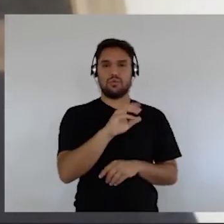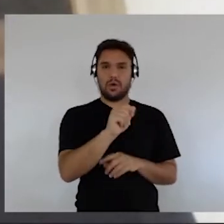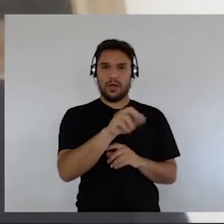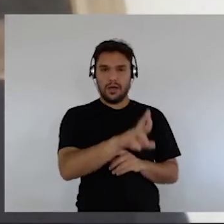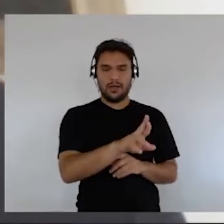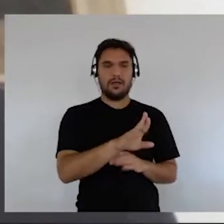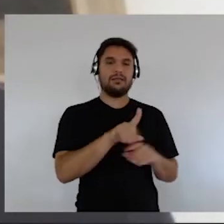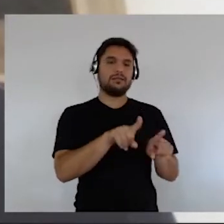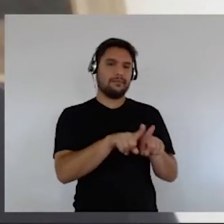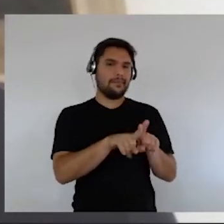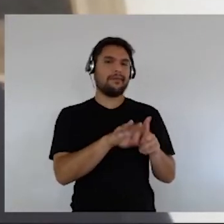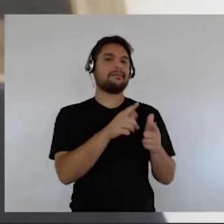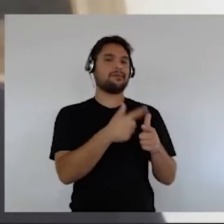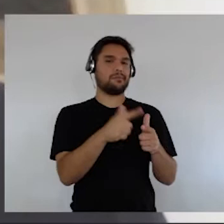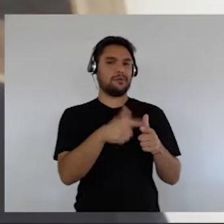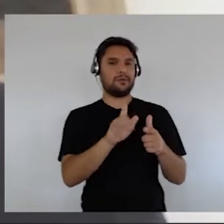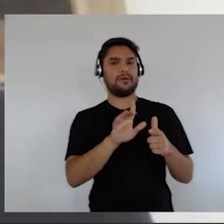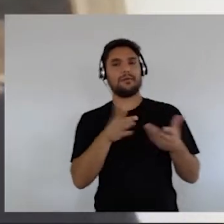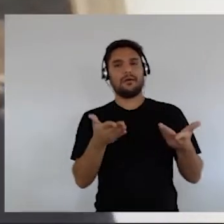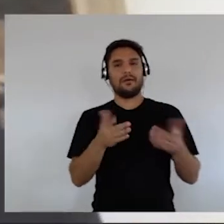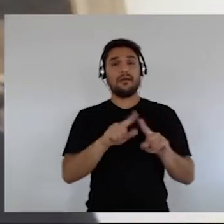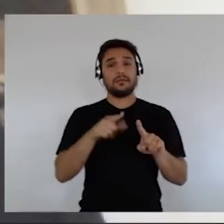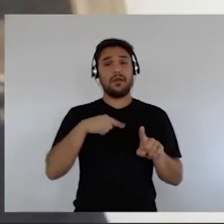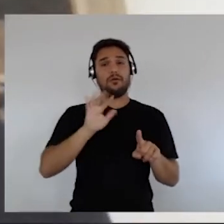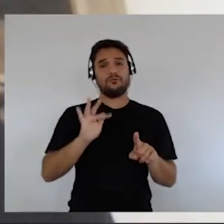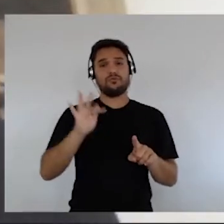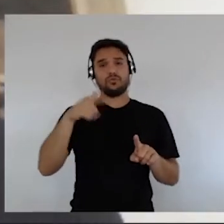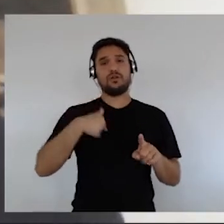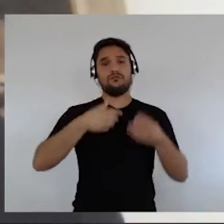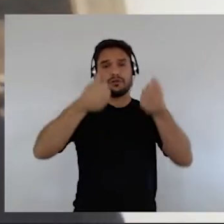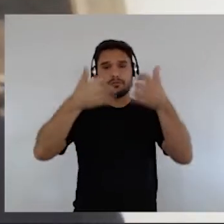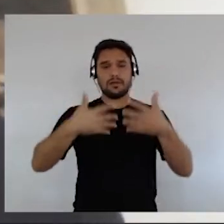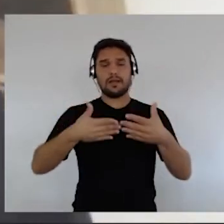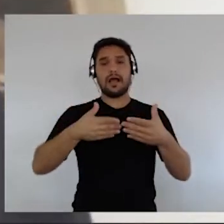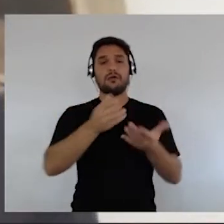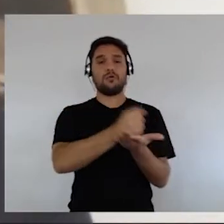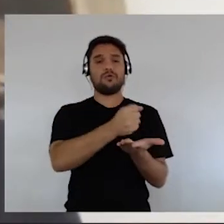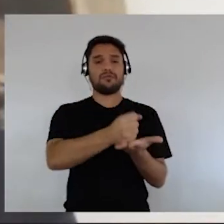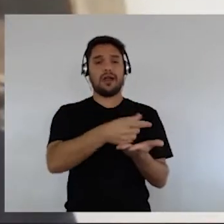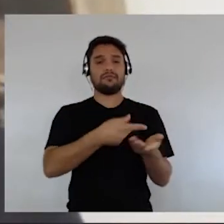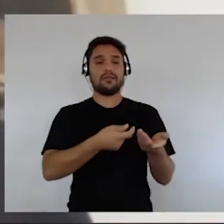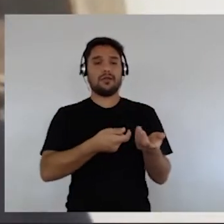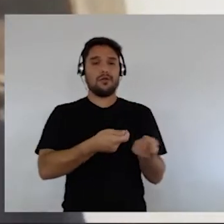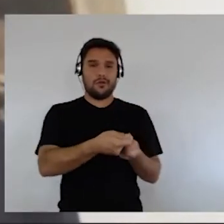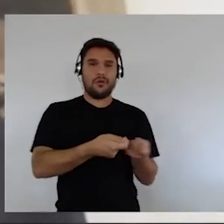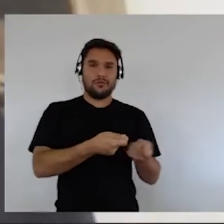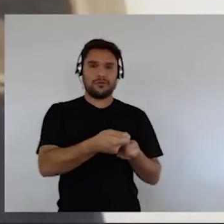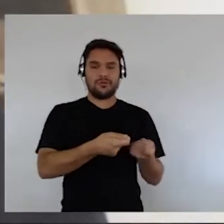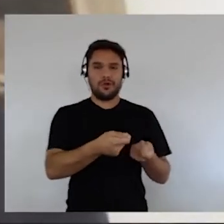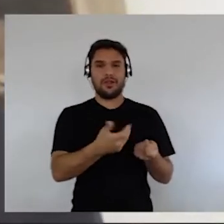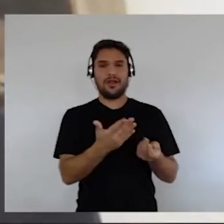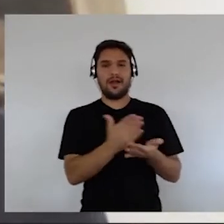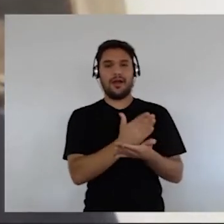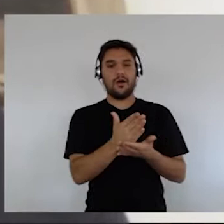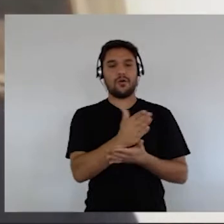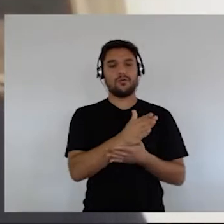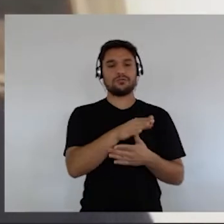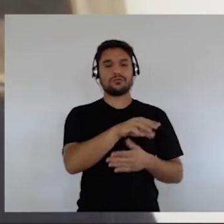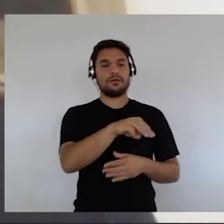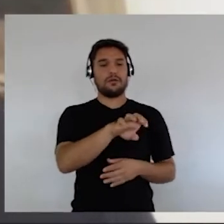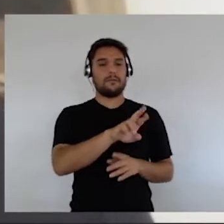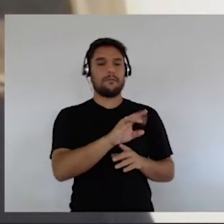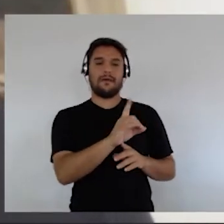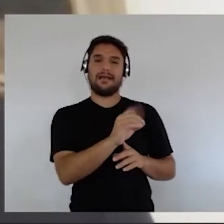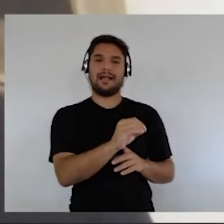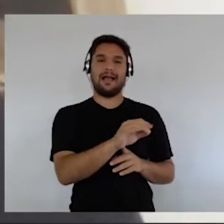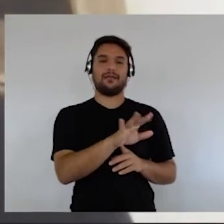pouco mais sobre os contratos de integração vertical, que regula diretamente alguns mercados aqui